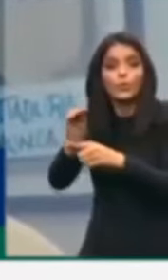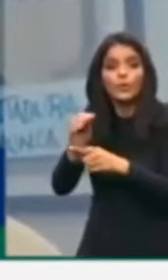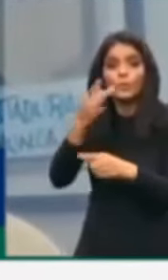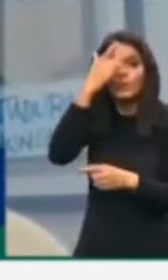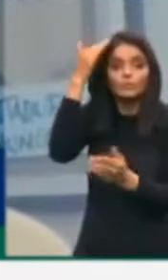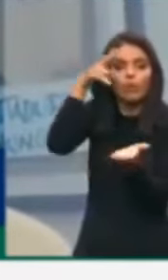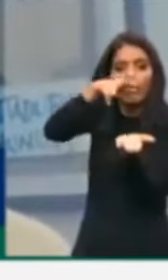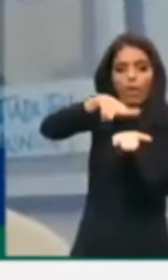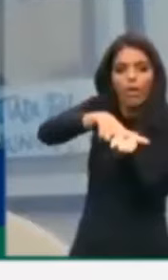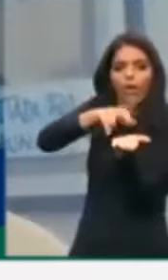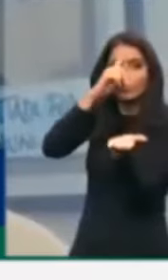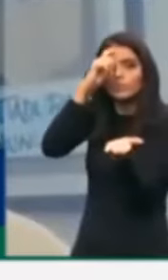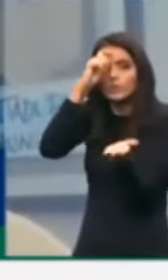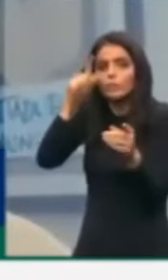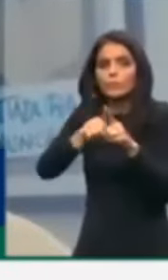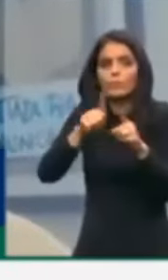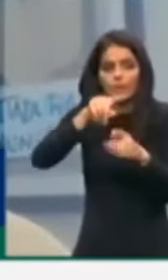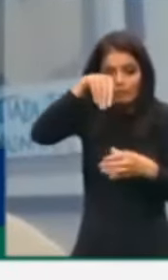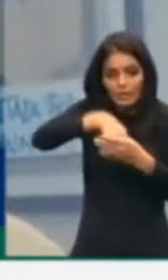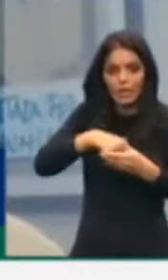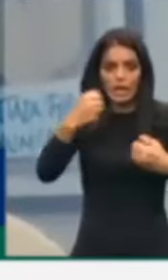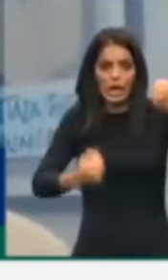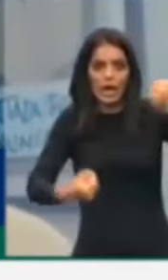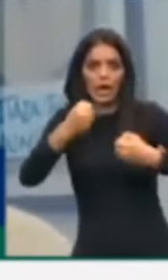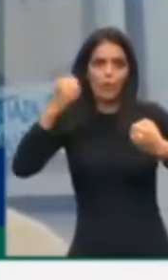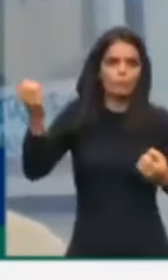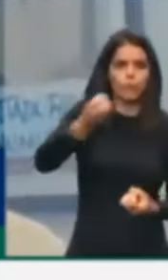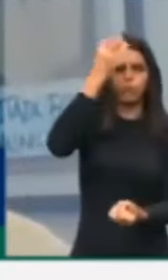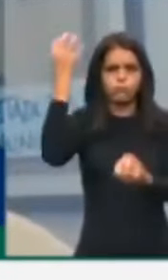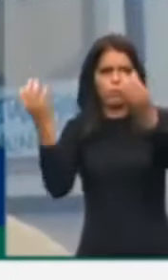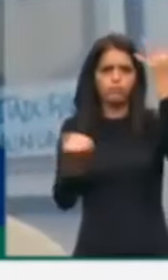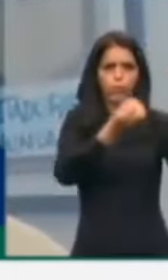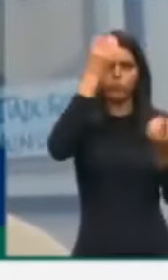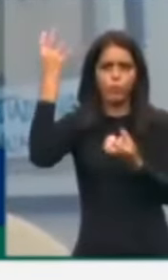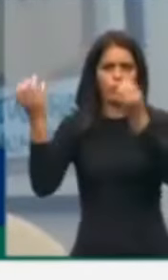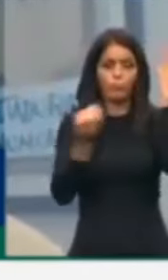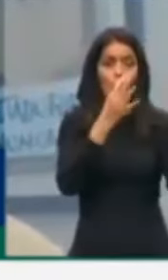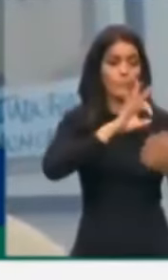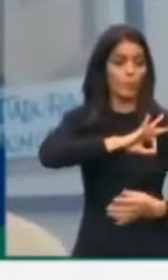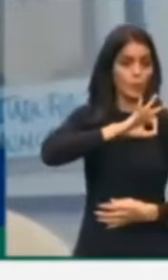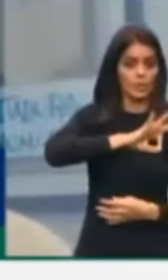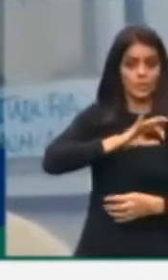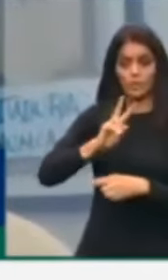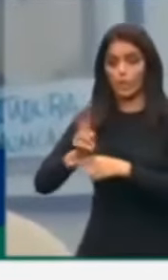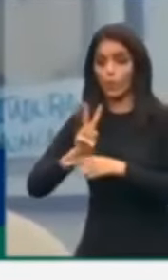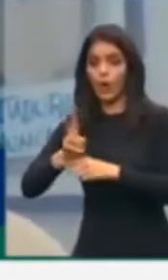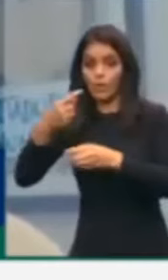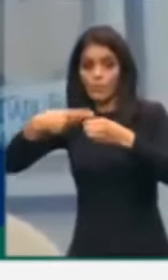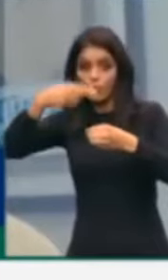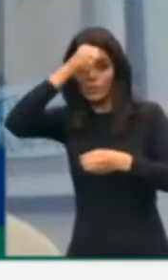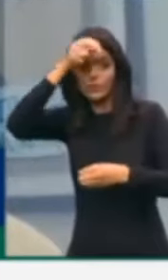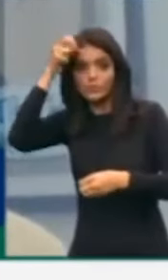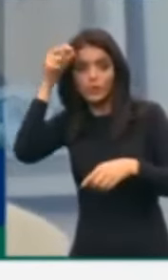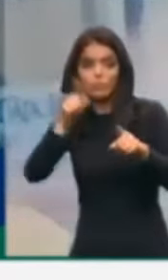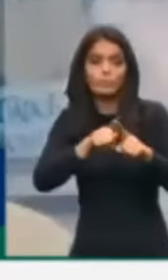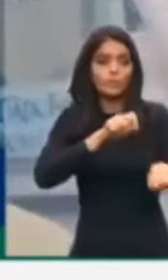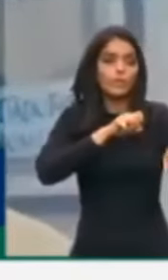agora, que estão nas ambulâncias na linha de frente. Policiais, guardas municipais,